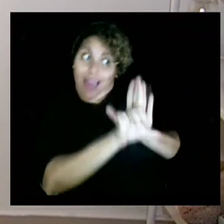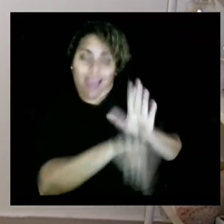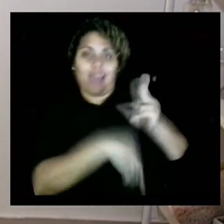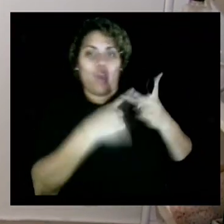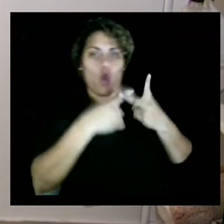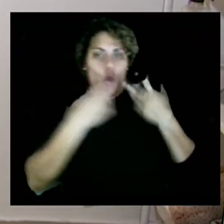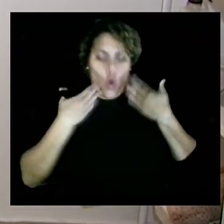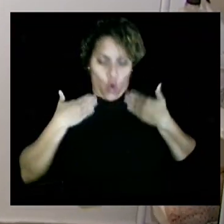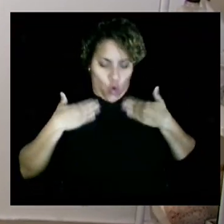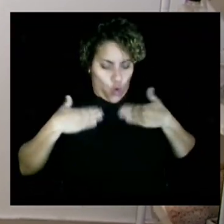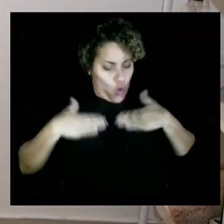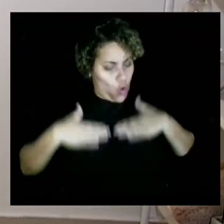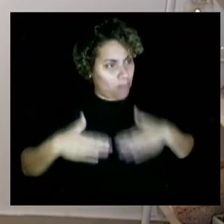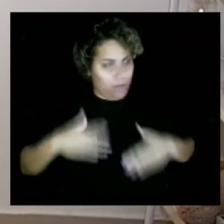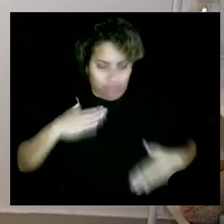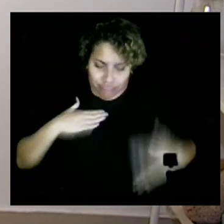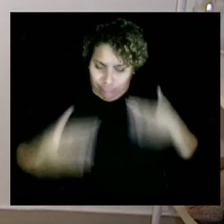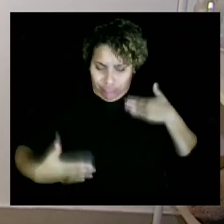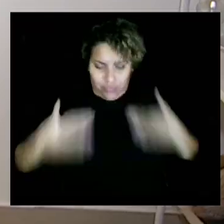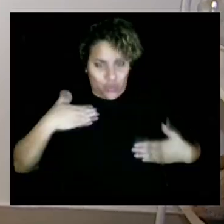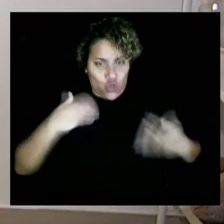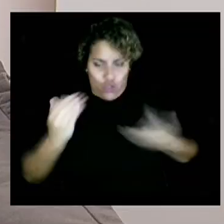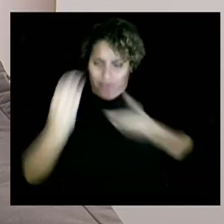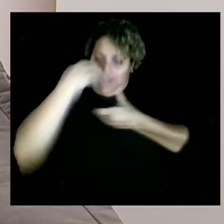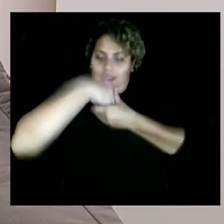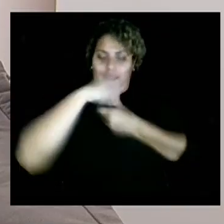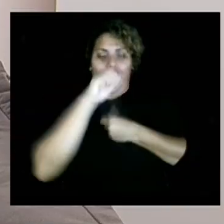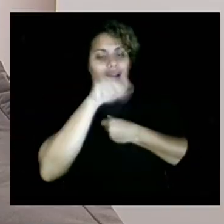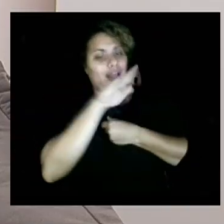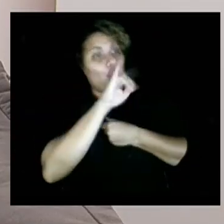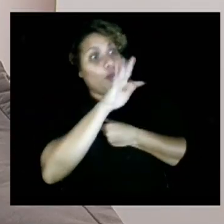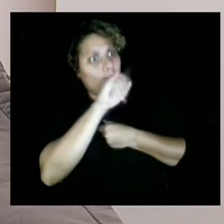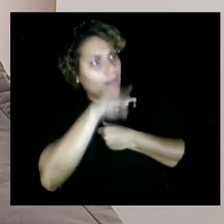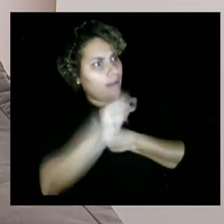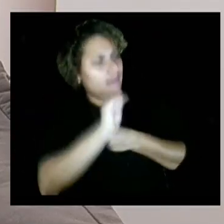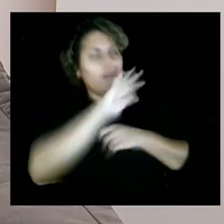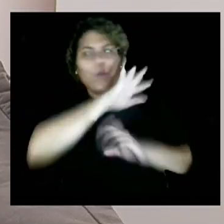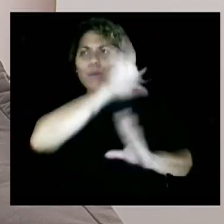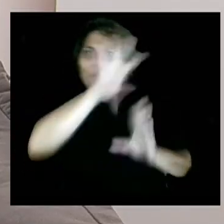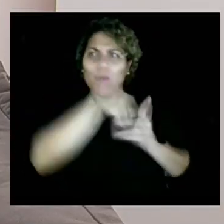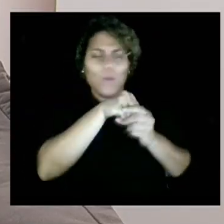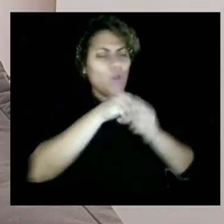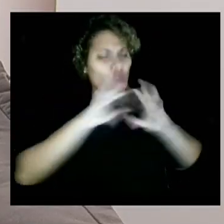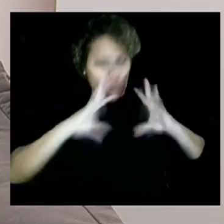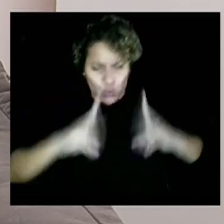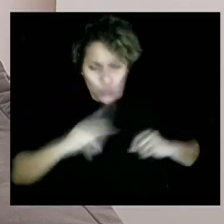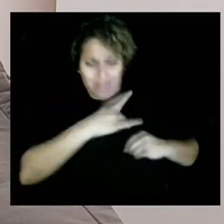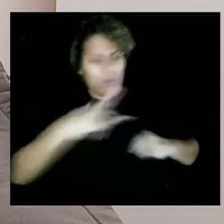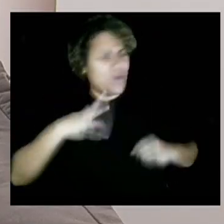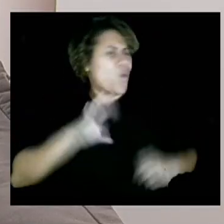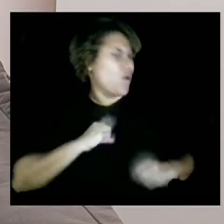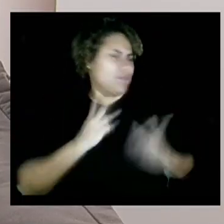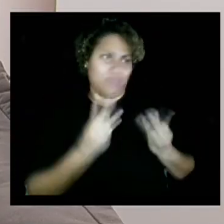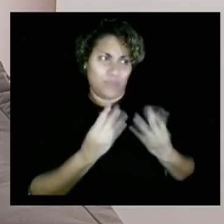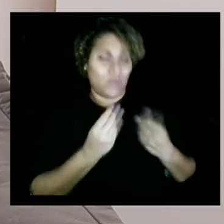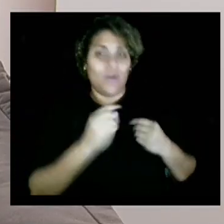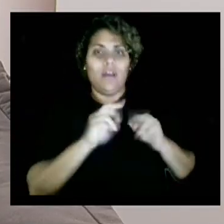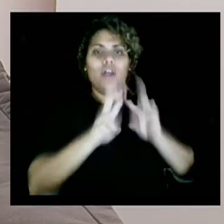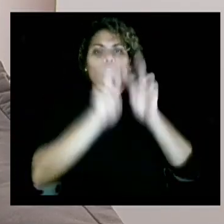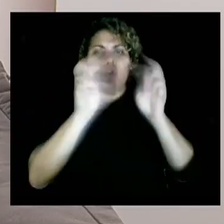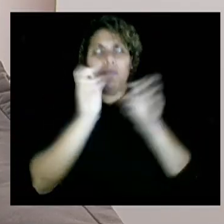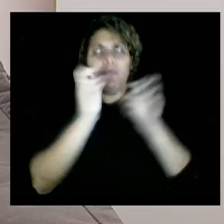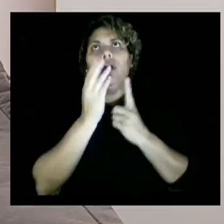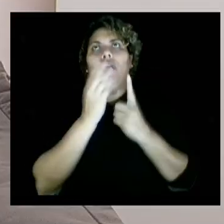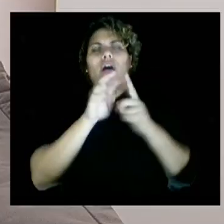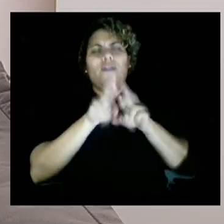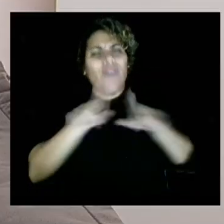eu sou apaixonada pela área da saúde como um todo. E lá foi um universo que eu fui descobrindo, né? Que fala sobre alimentação, fala sobre o corpo humano como um